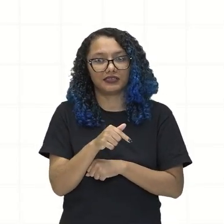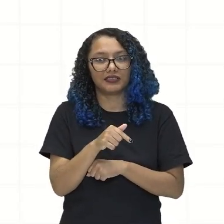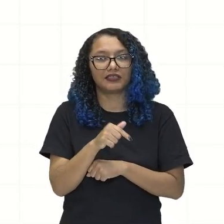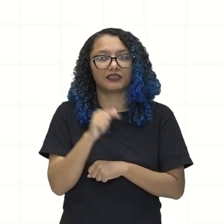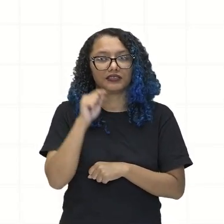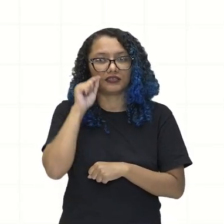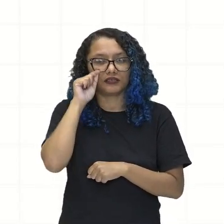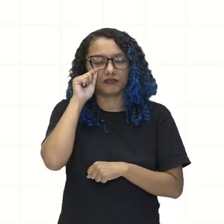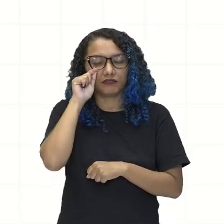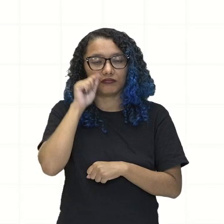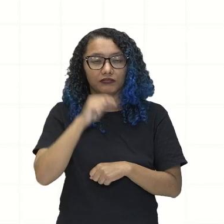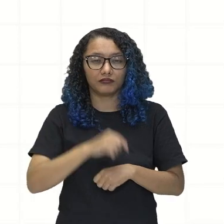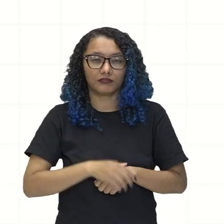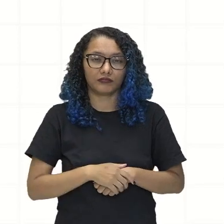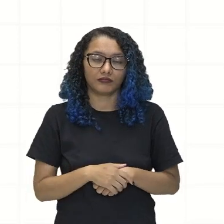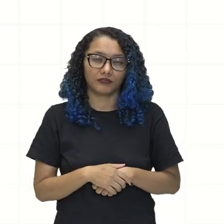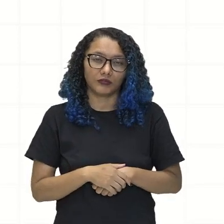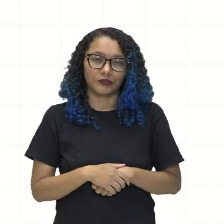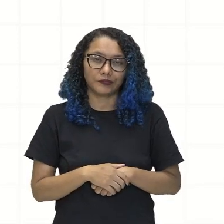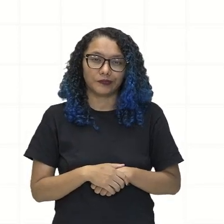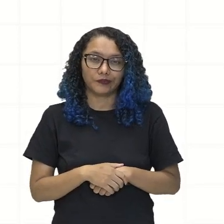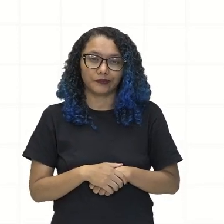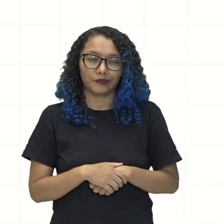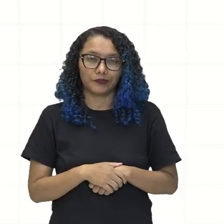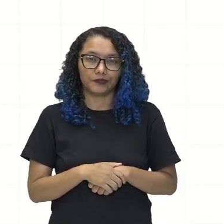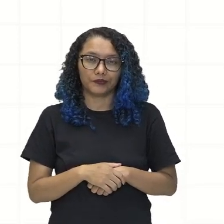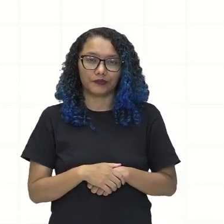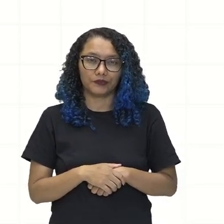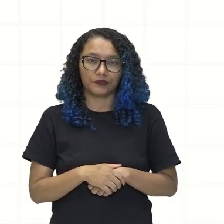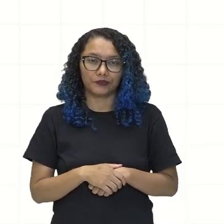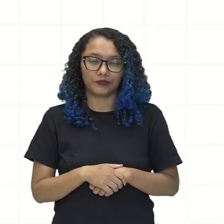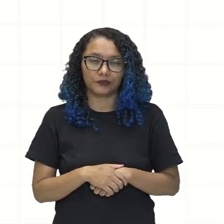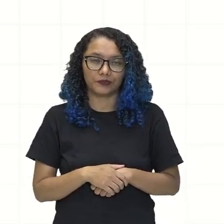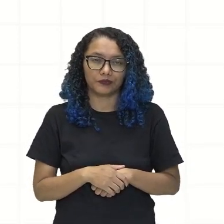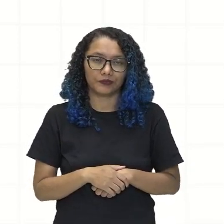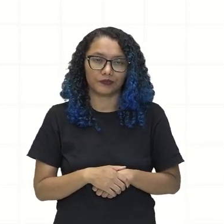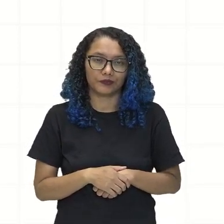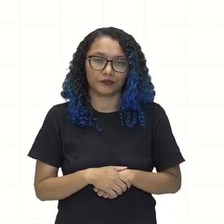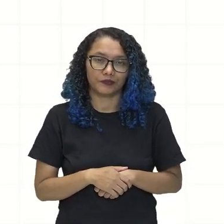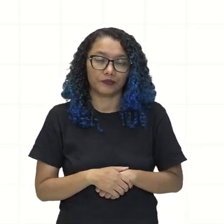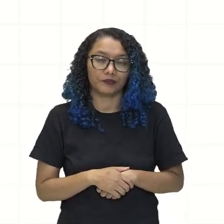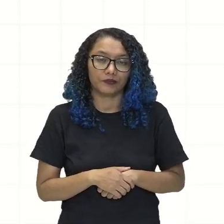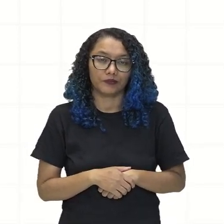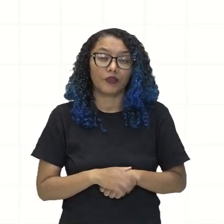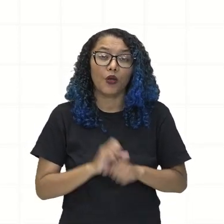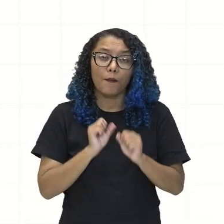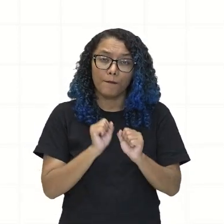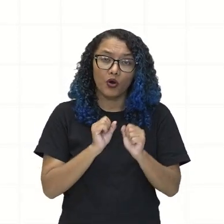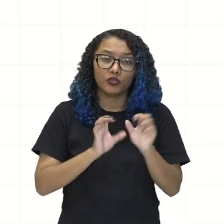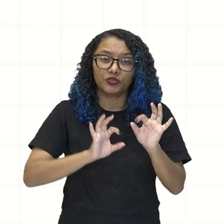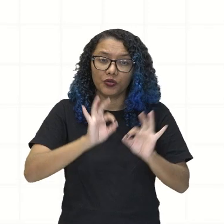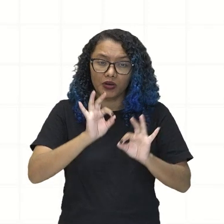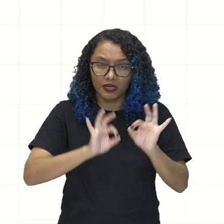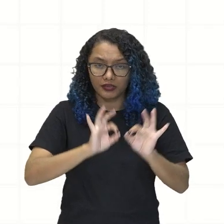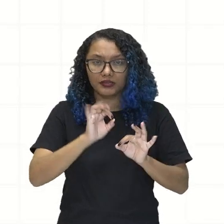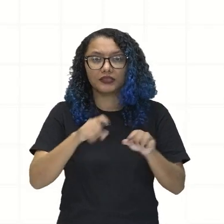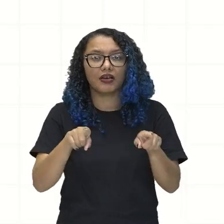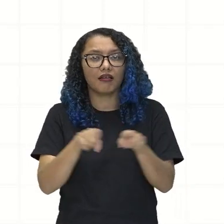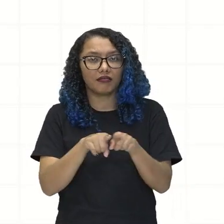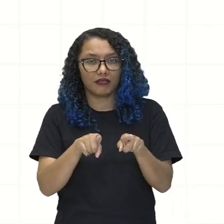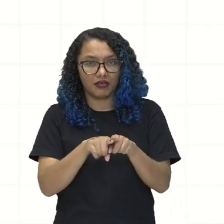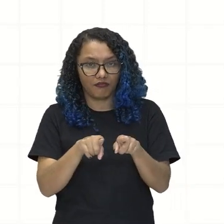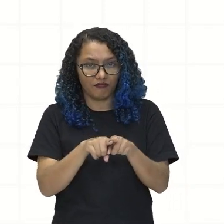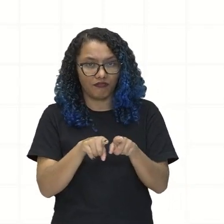ovelhas num total de 17 animais, nós já temos condições de estruturar, né,